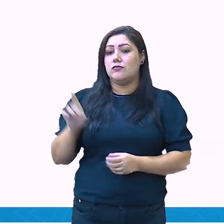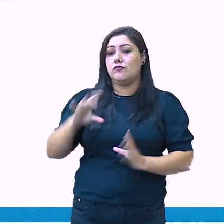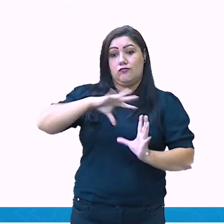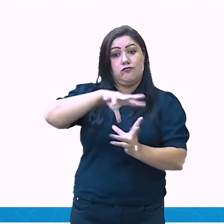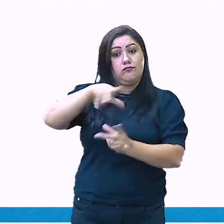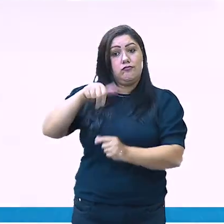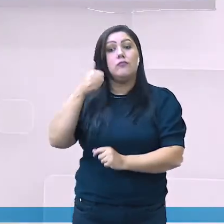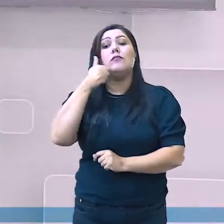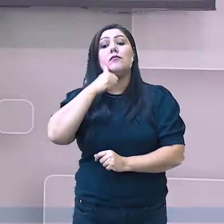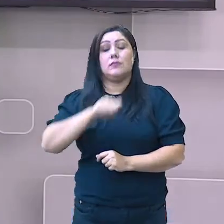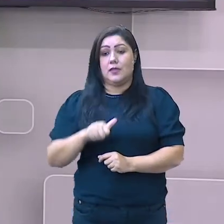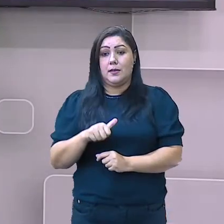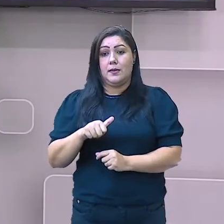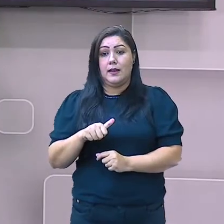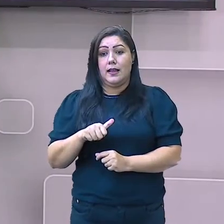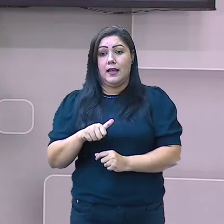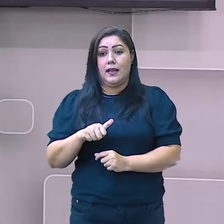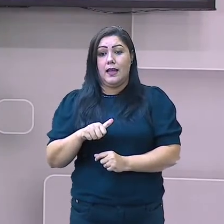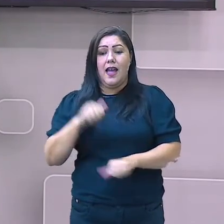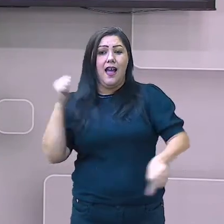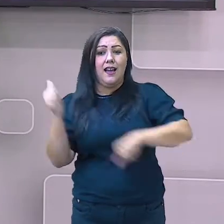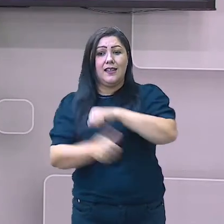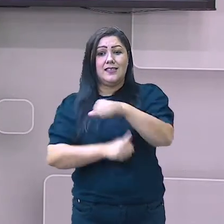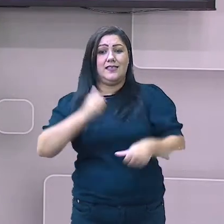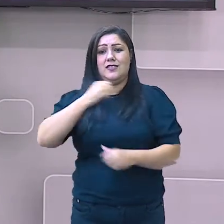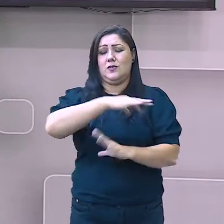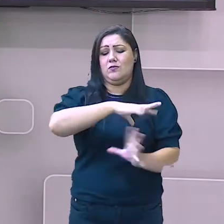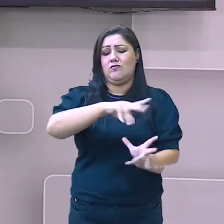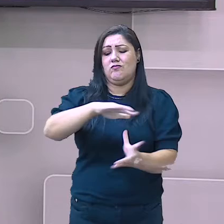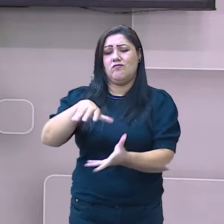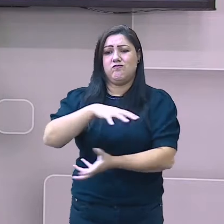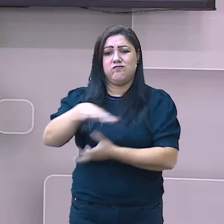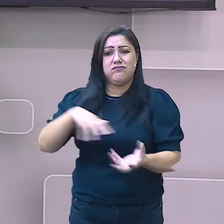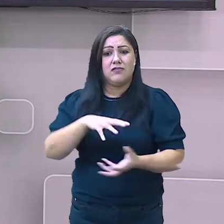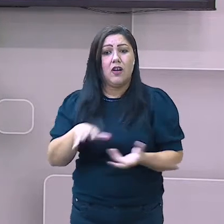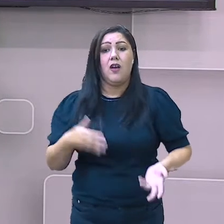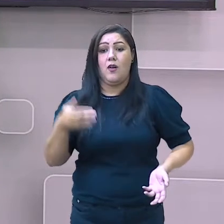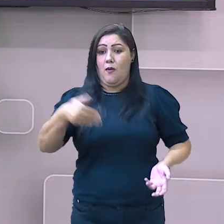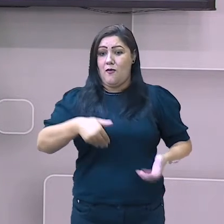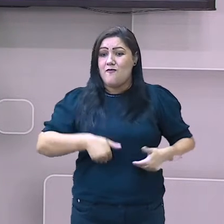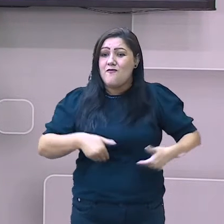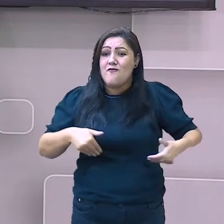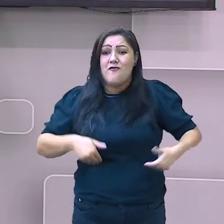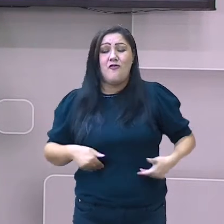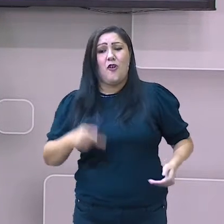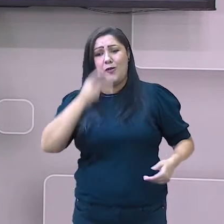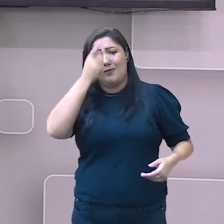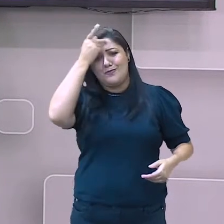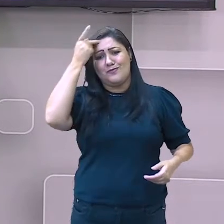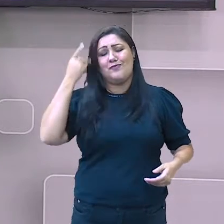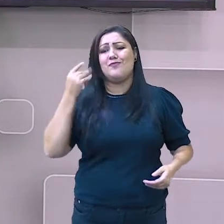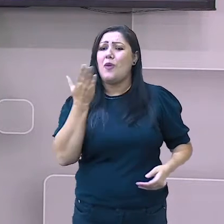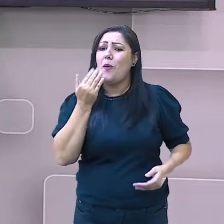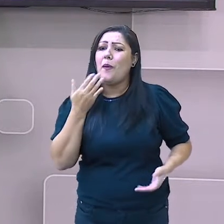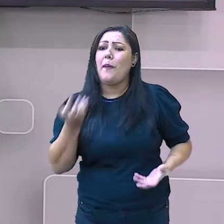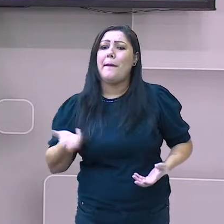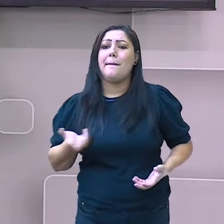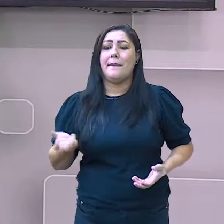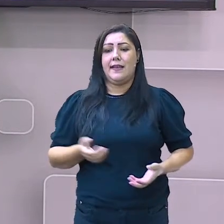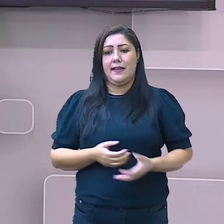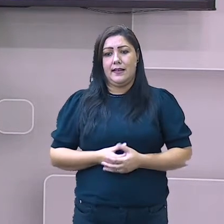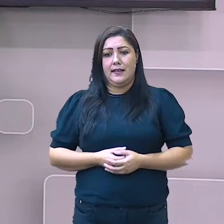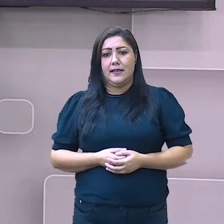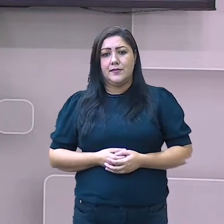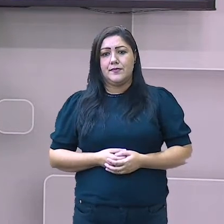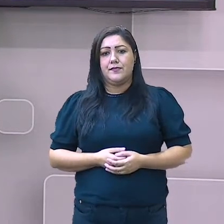transformou-se em uma manifestação contra a fome vivenciada por boa parte da população. A manifestação